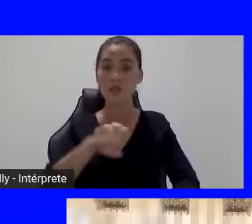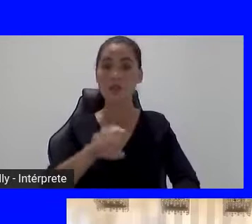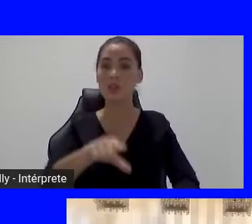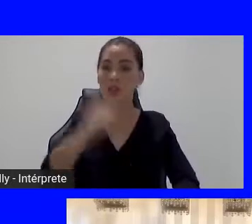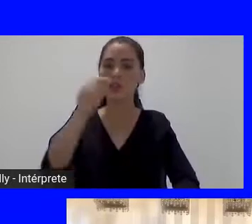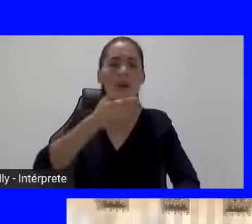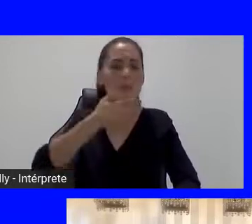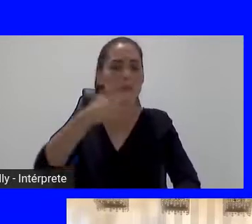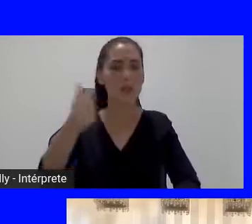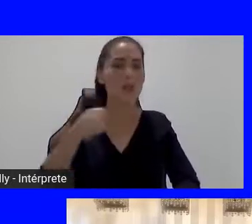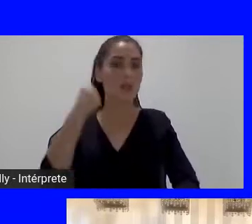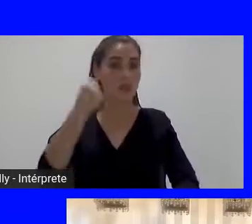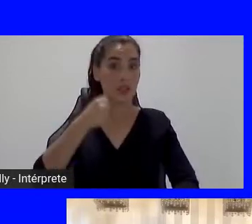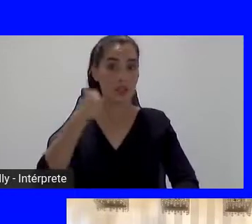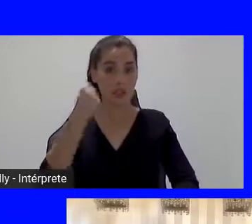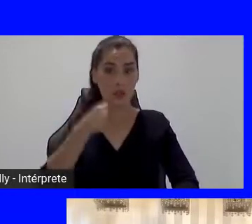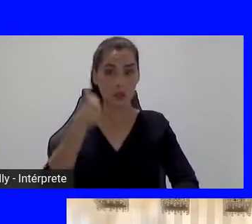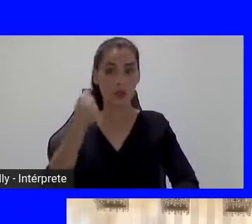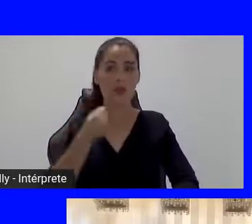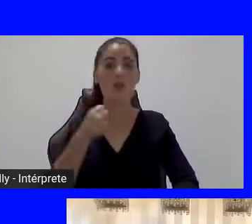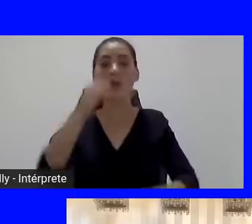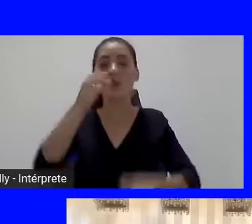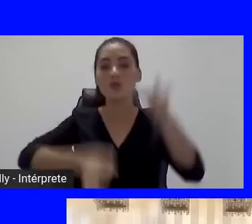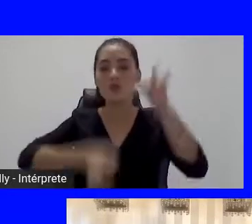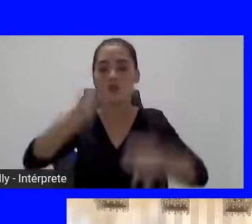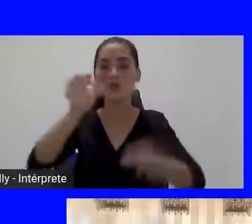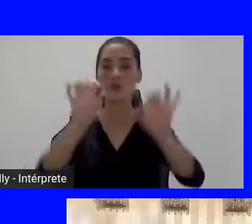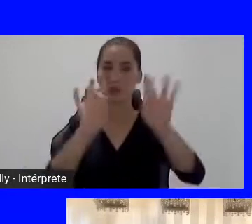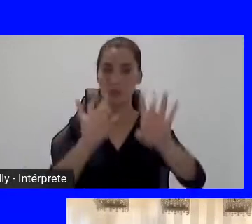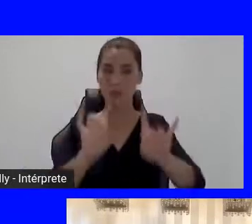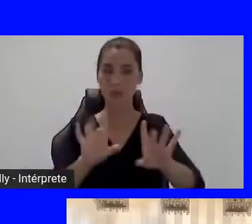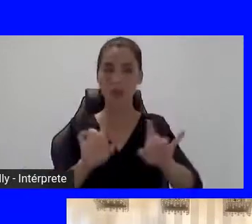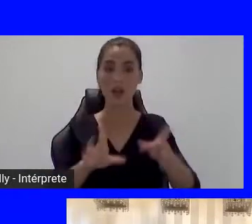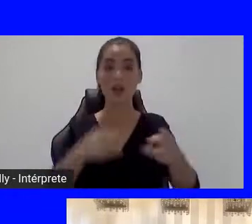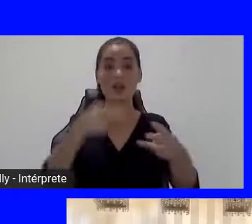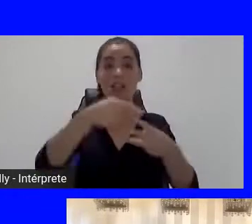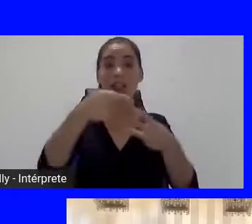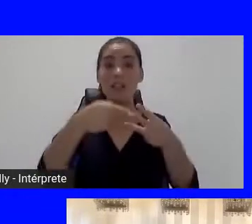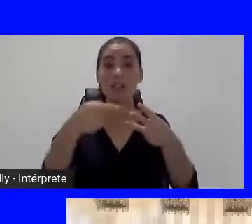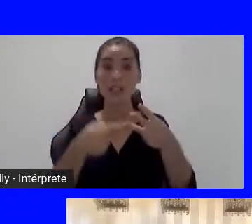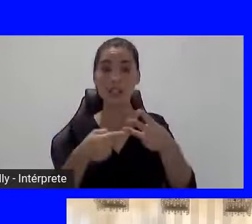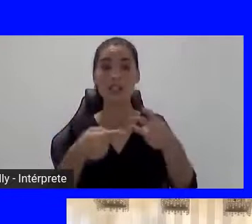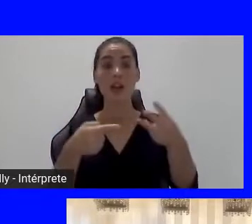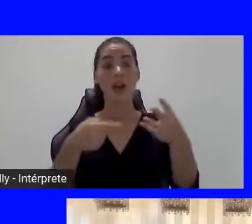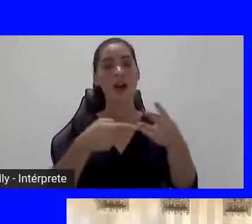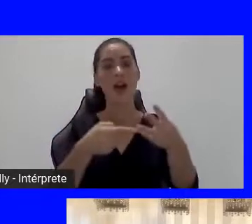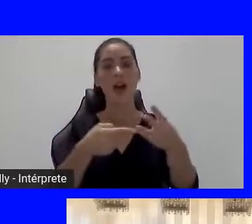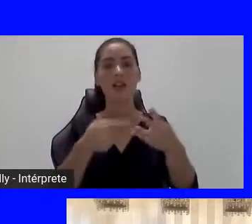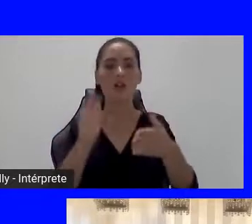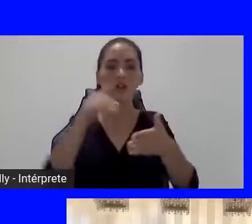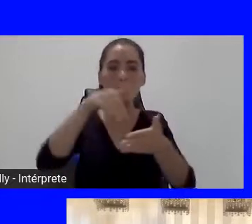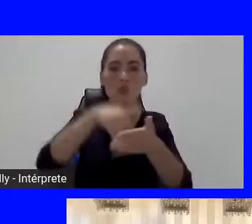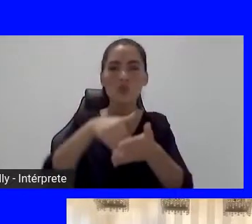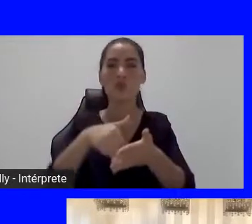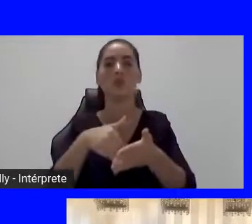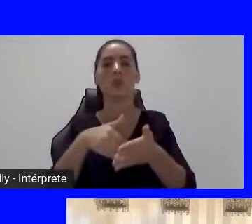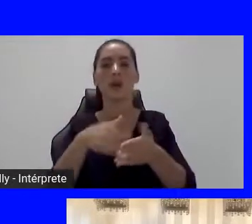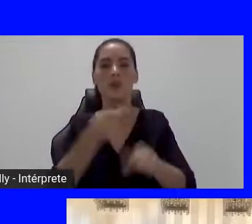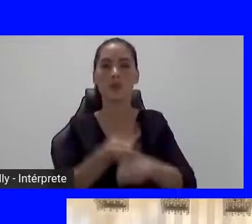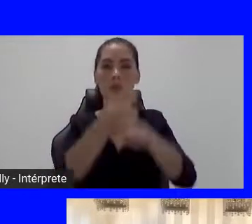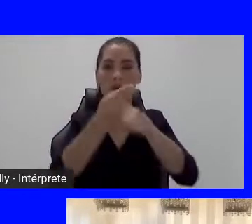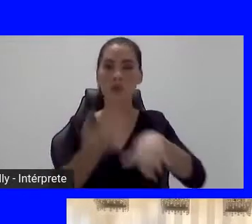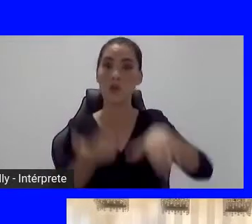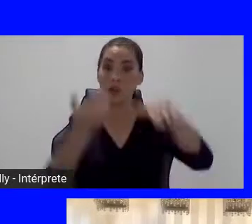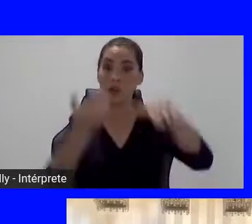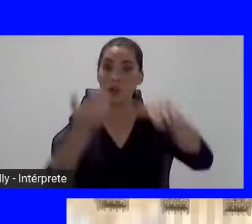os senadores pelo júri especializado em três das quatro últimas edições do Prêmio Congresso em Foco, inclusive a